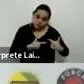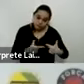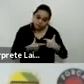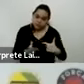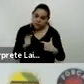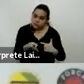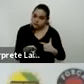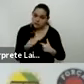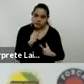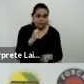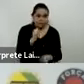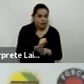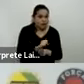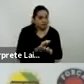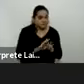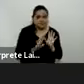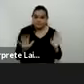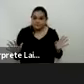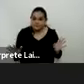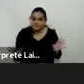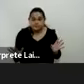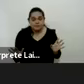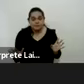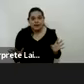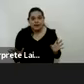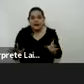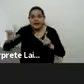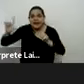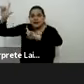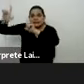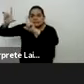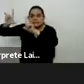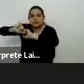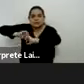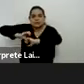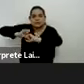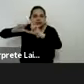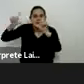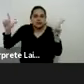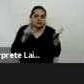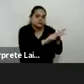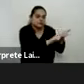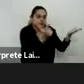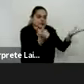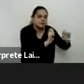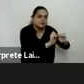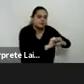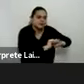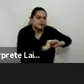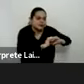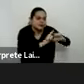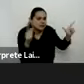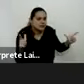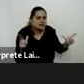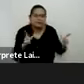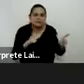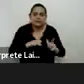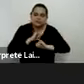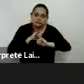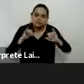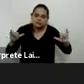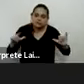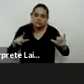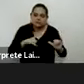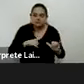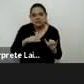As reações da mídia grande, dos comentaristas, elas não têm sido corretas, do meu ponto